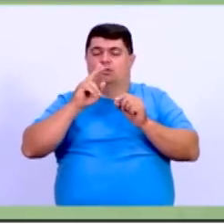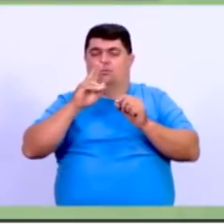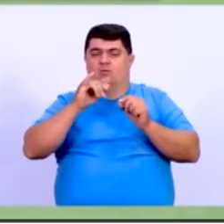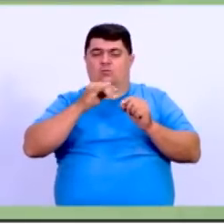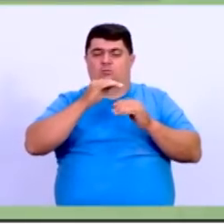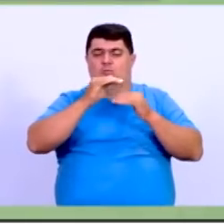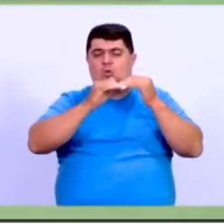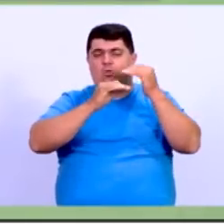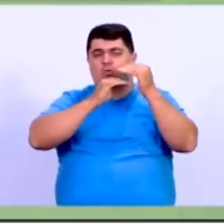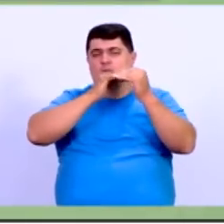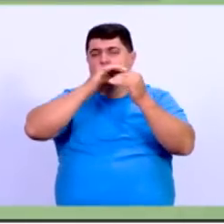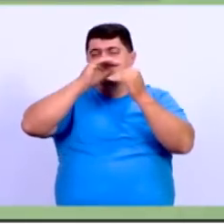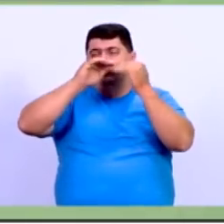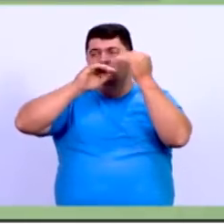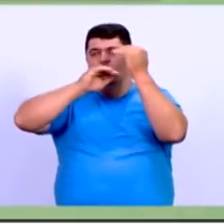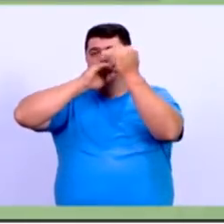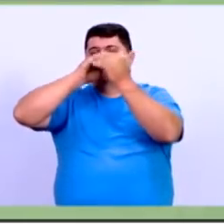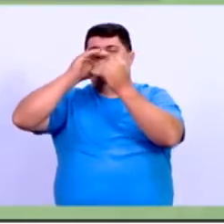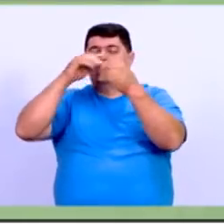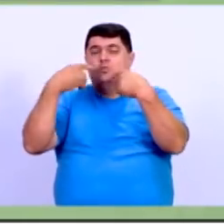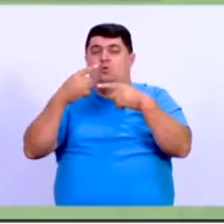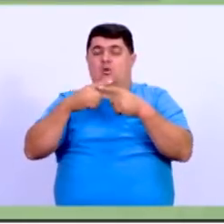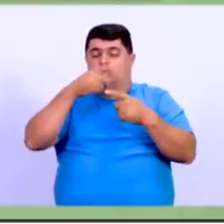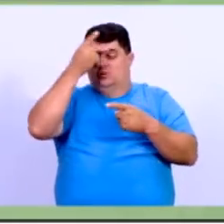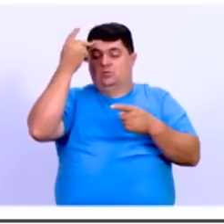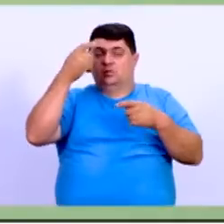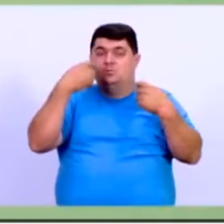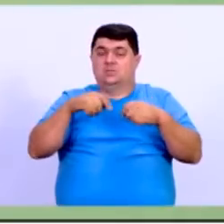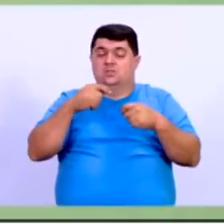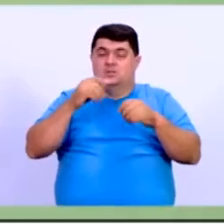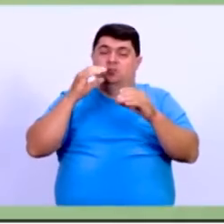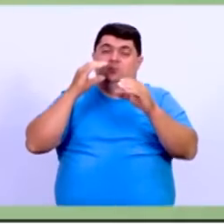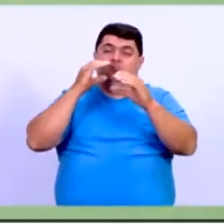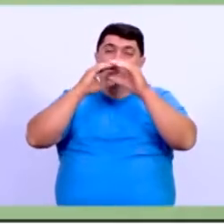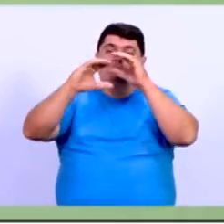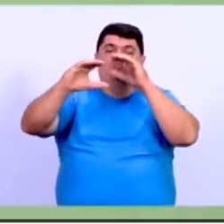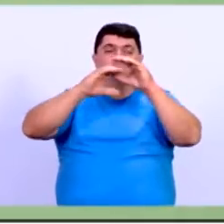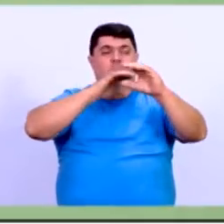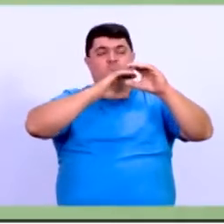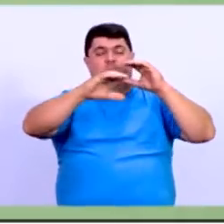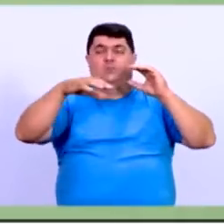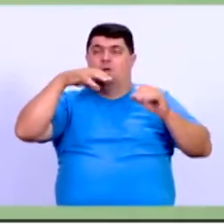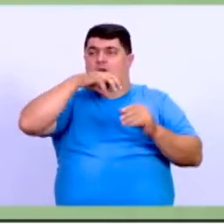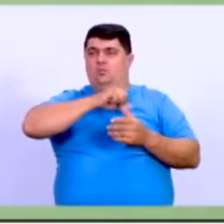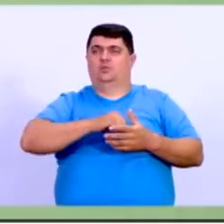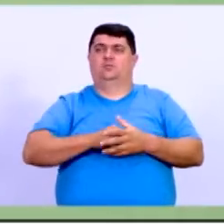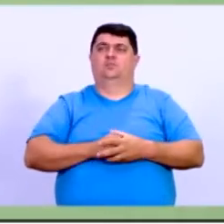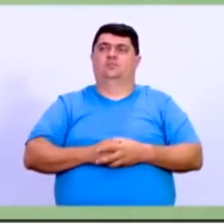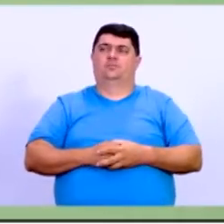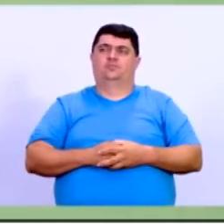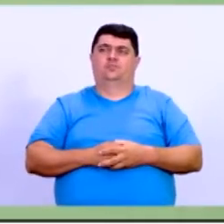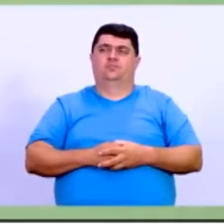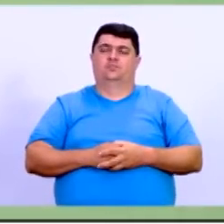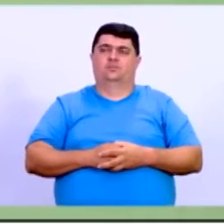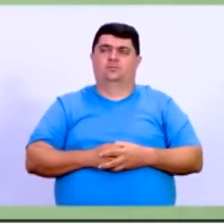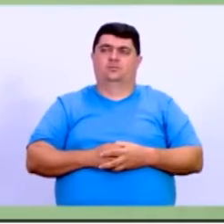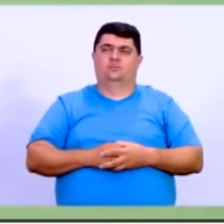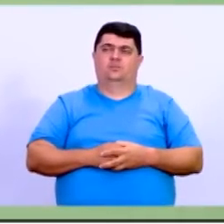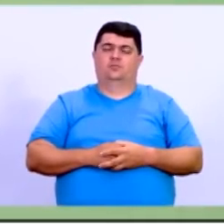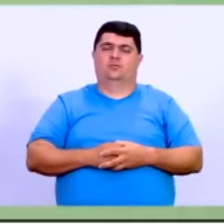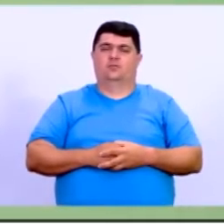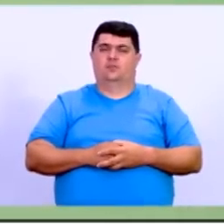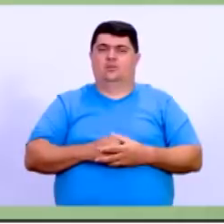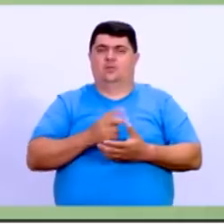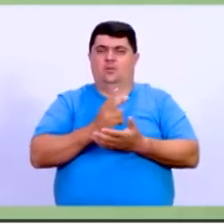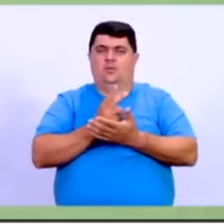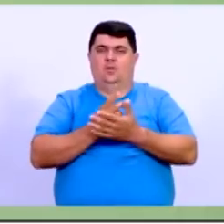né, galera? Evolução da necessidade que o ser humano tem de realizar essa comunicação, tá? Continuando com o